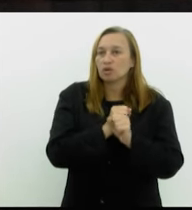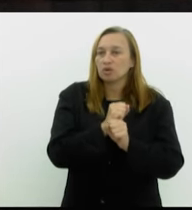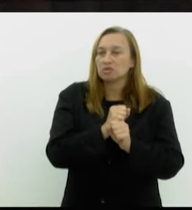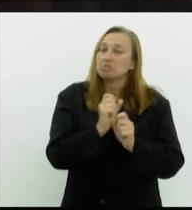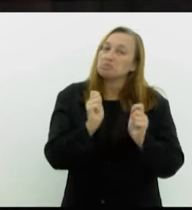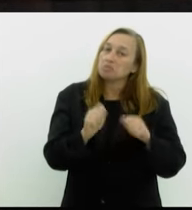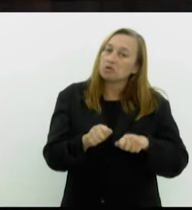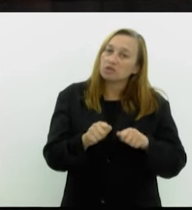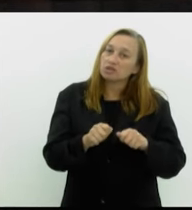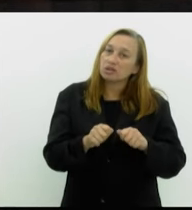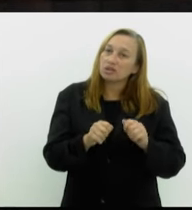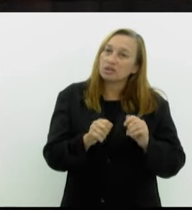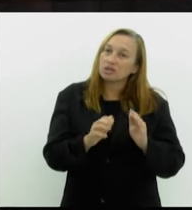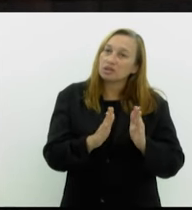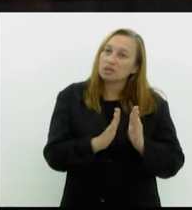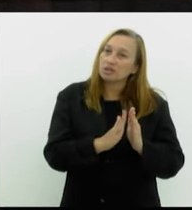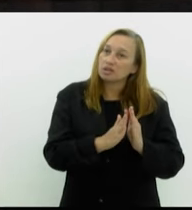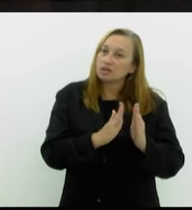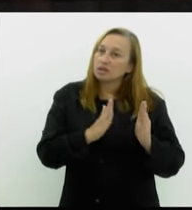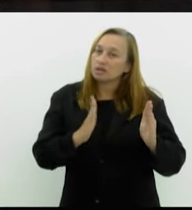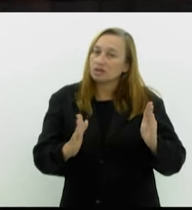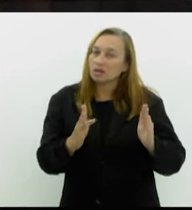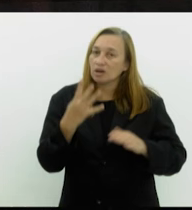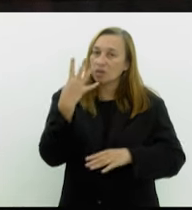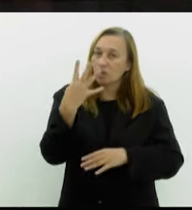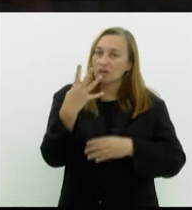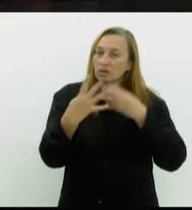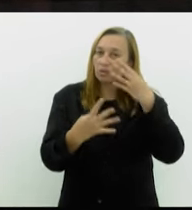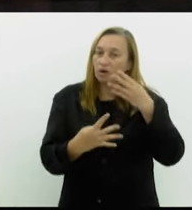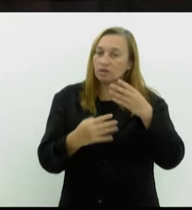ser revisto a cada 4.